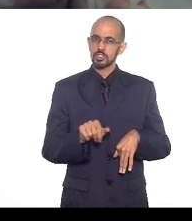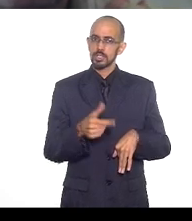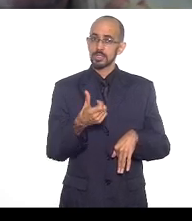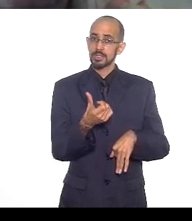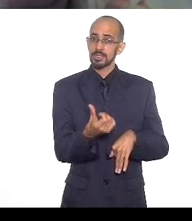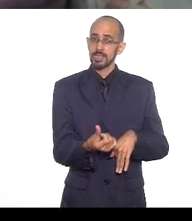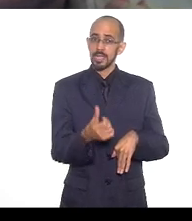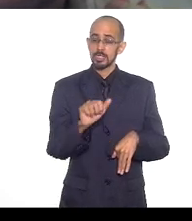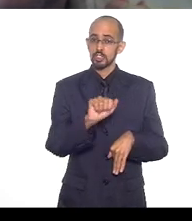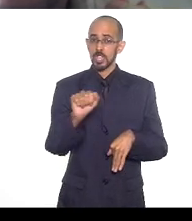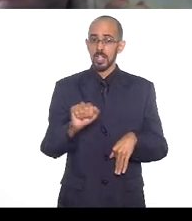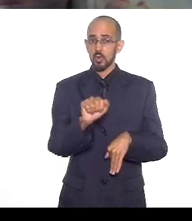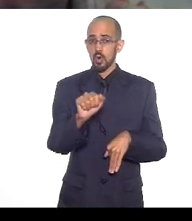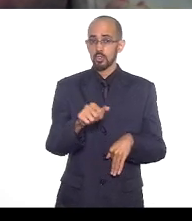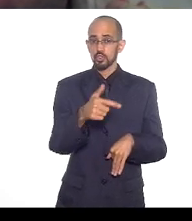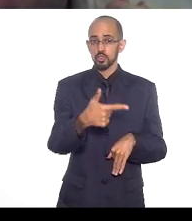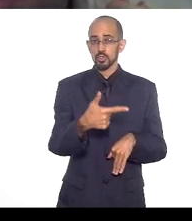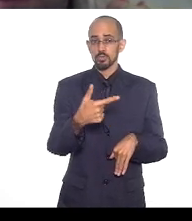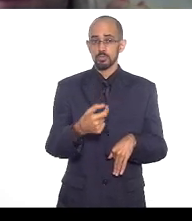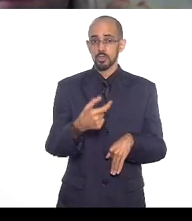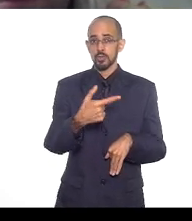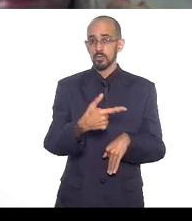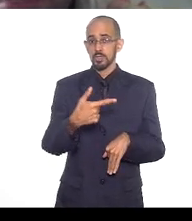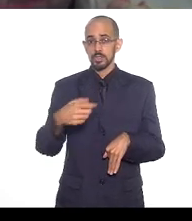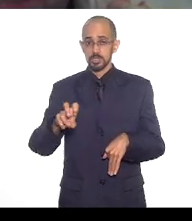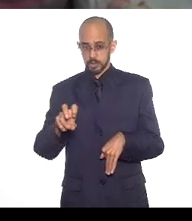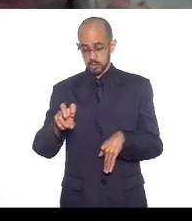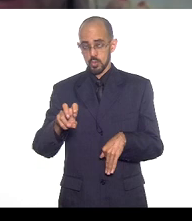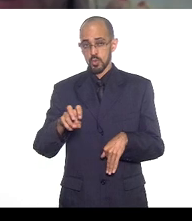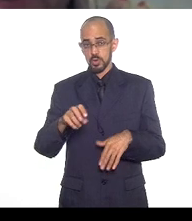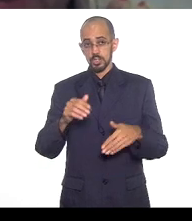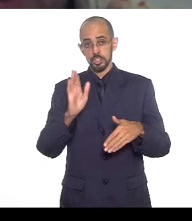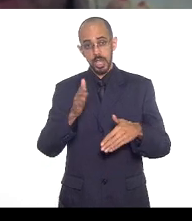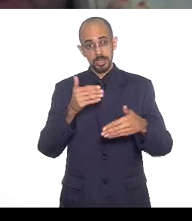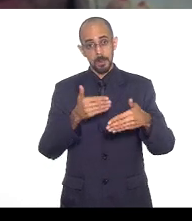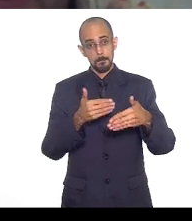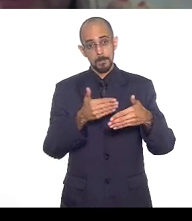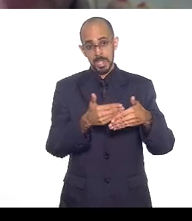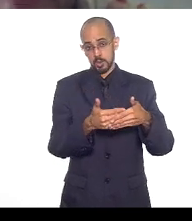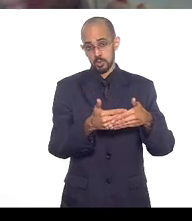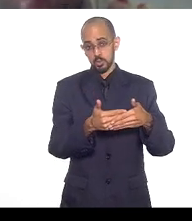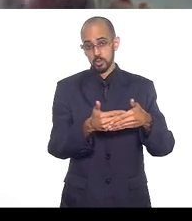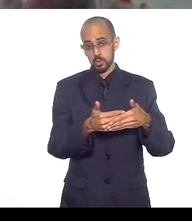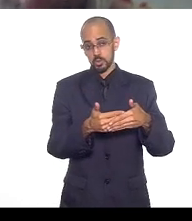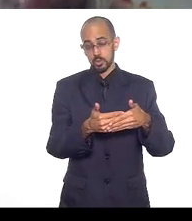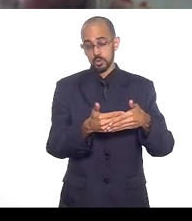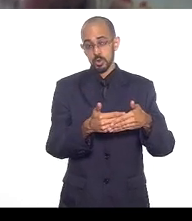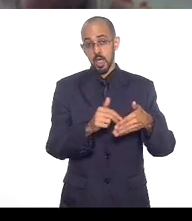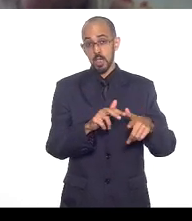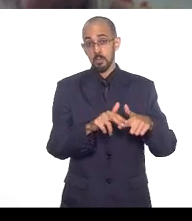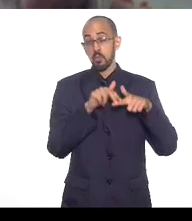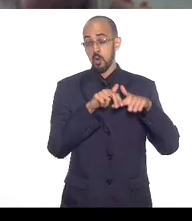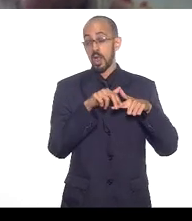6 de agosto de 2025 e estão se aproximando. Em função disso, né,